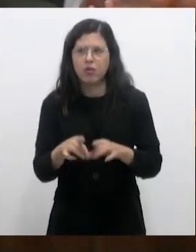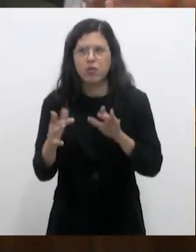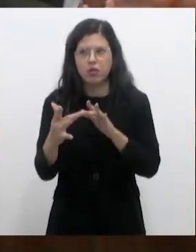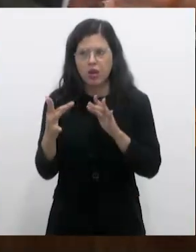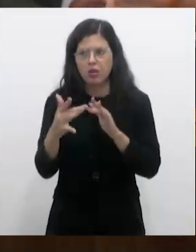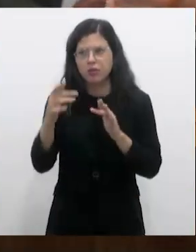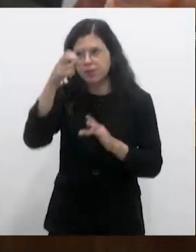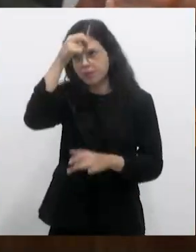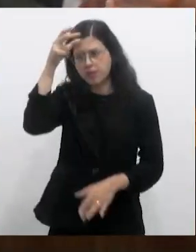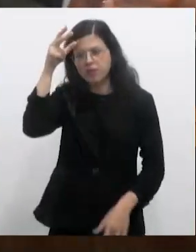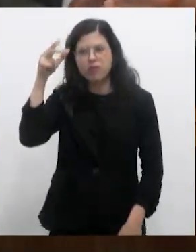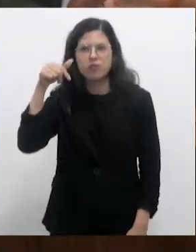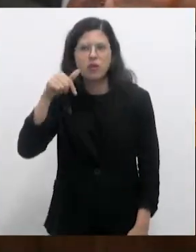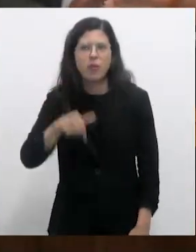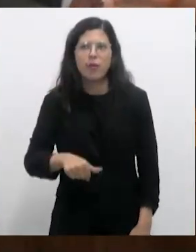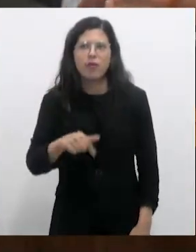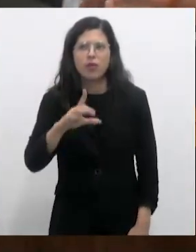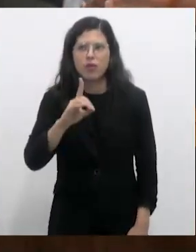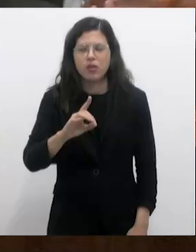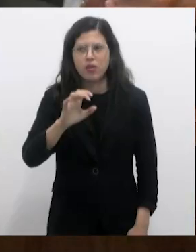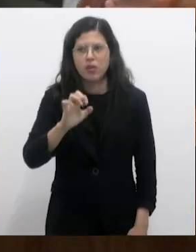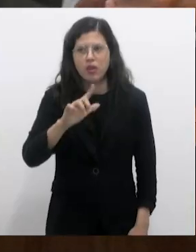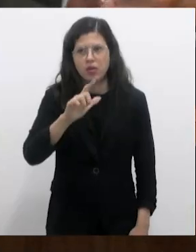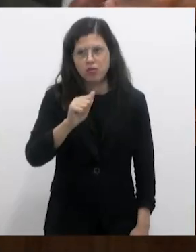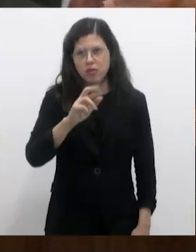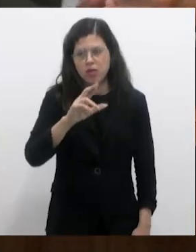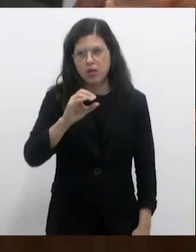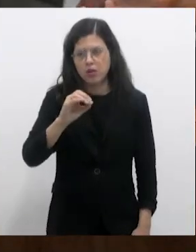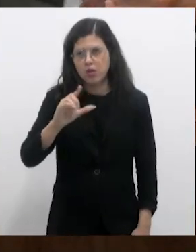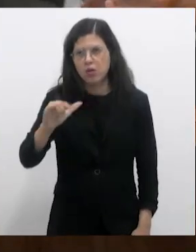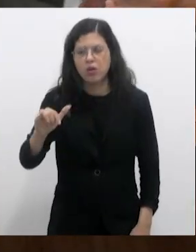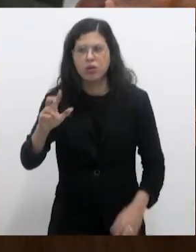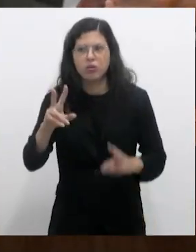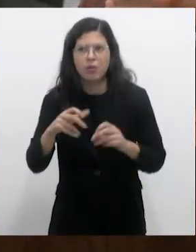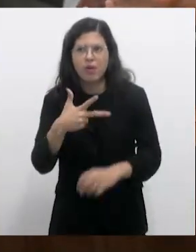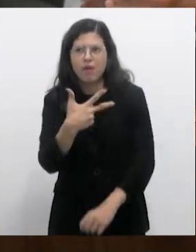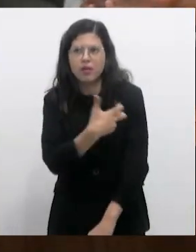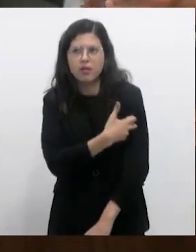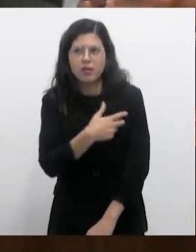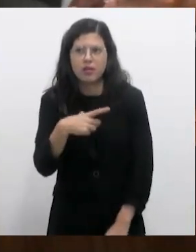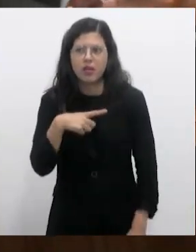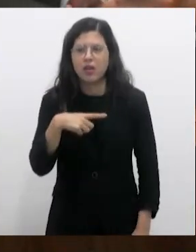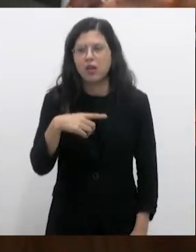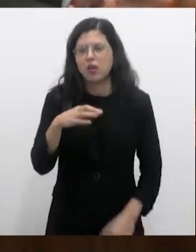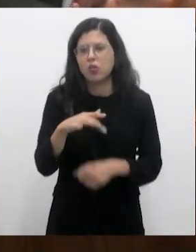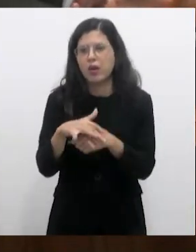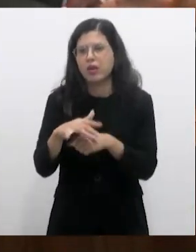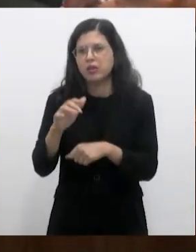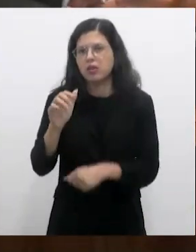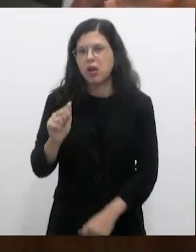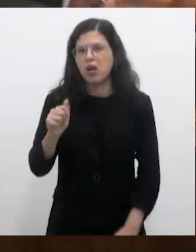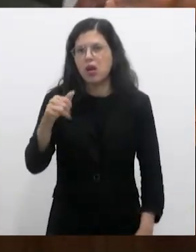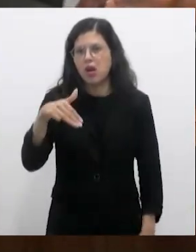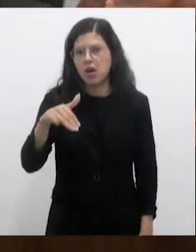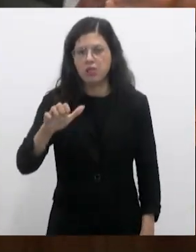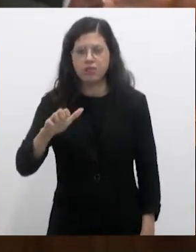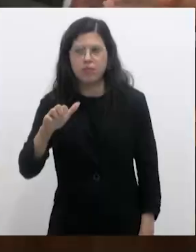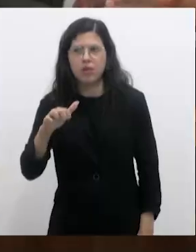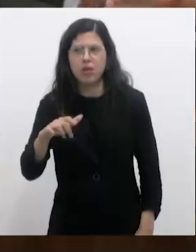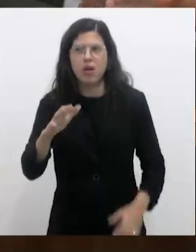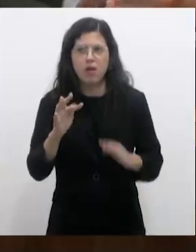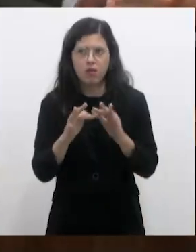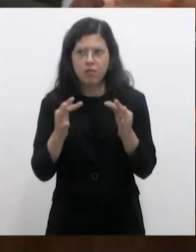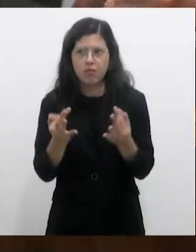respeito às vacinas que essa criança precisa tomar. Uma criança que foi acometida da doença AMI, onde a família tem